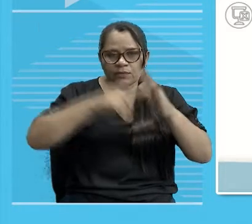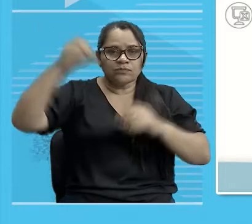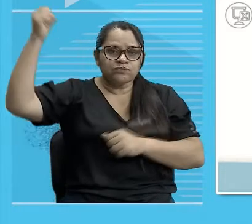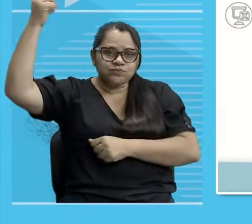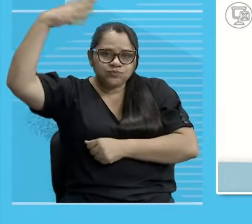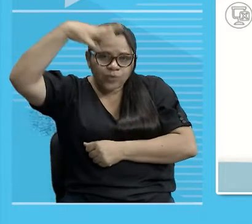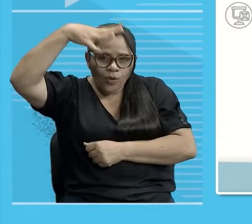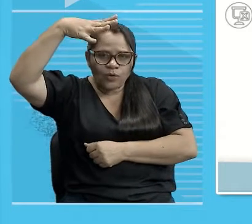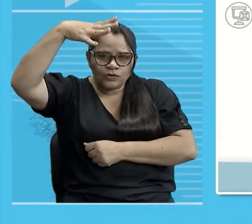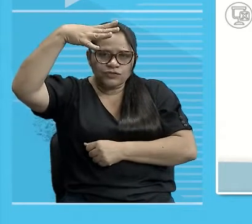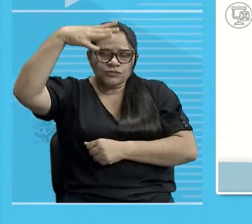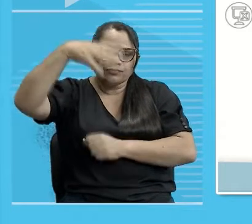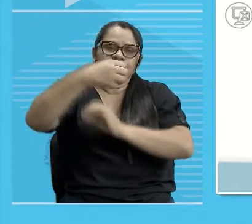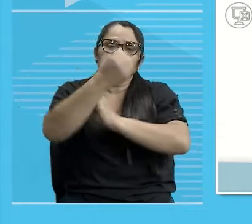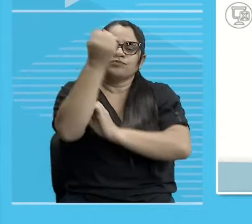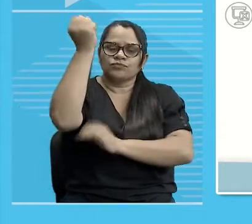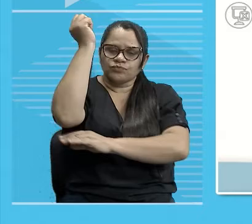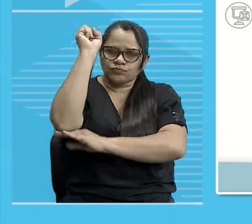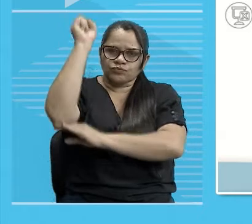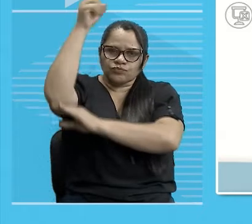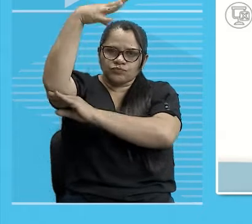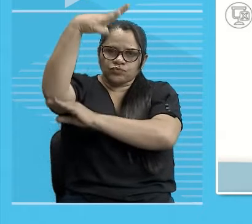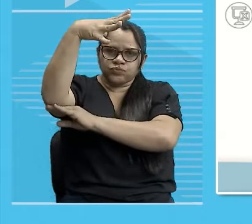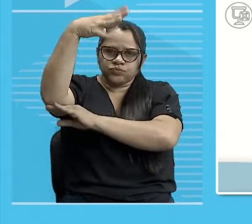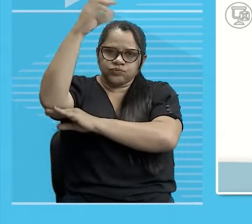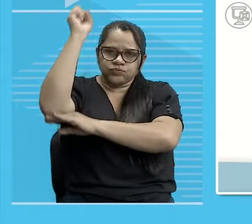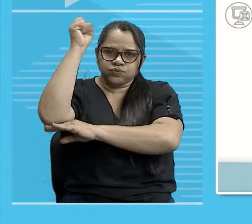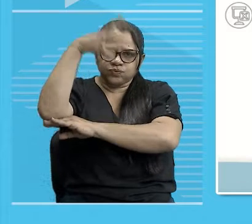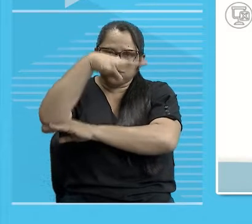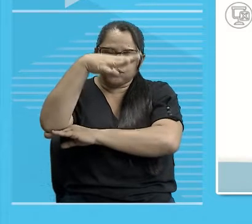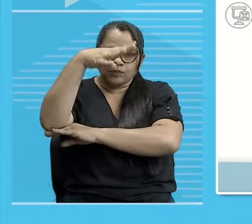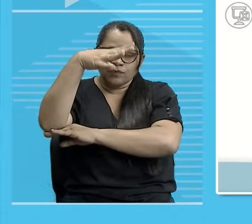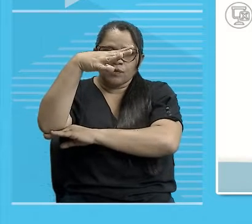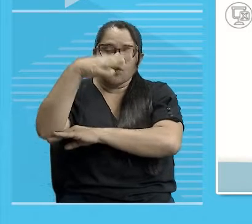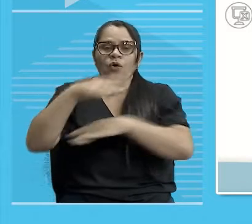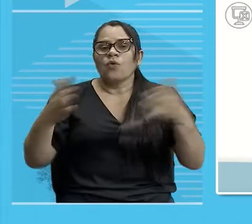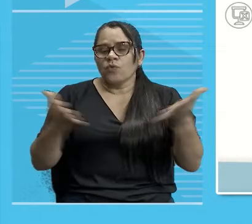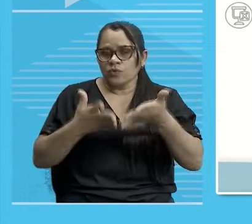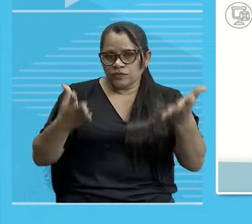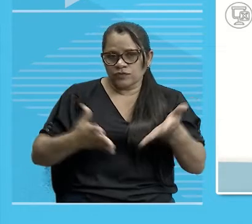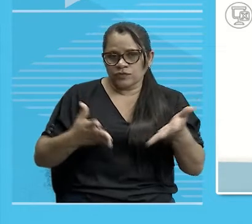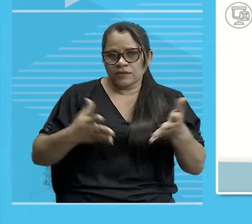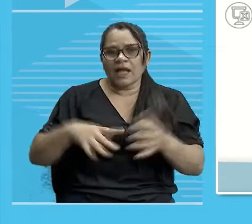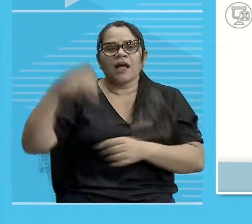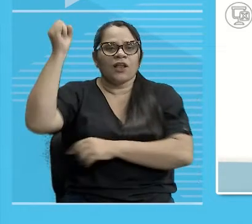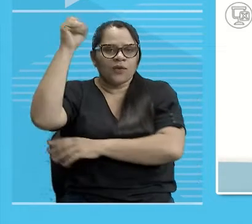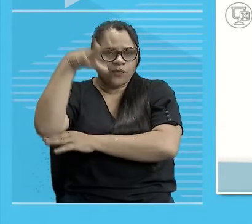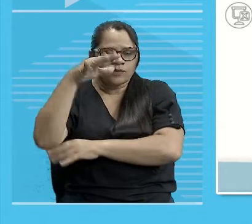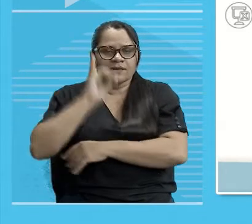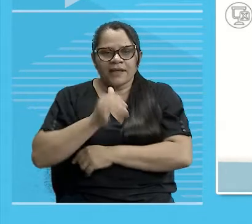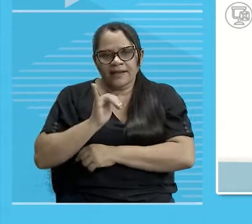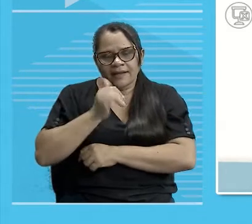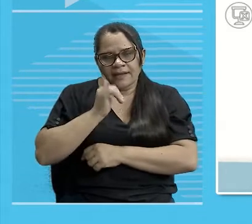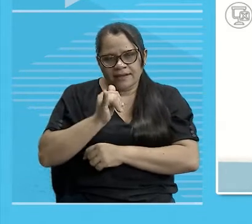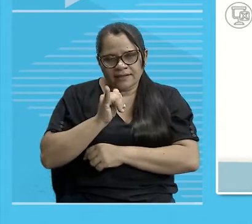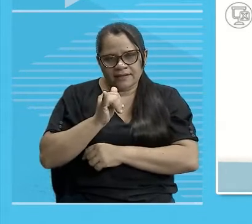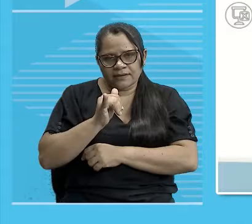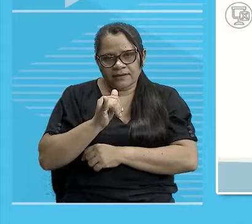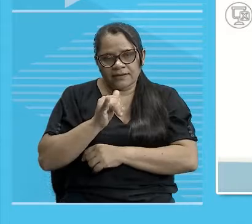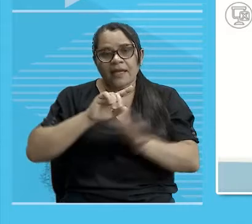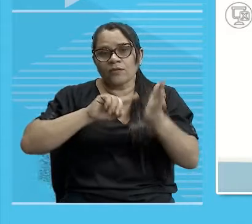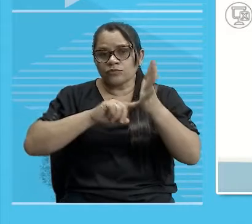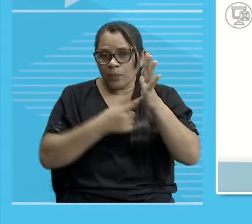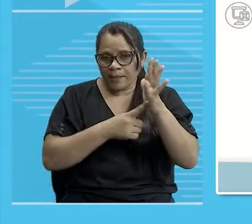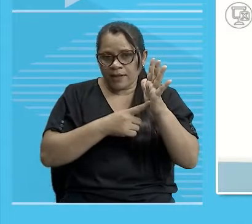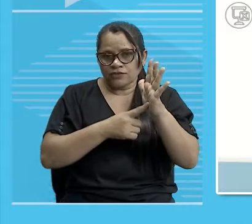acender a luz do poste hoje A luz elétrica né É mas é automática o acendimento da